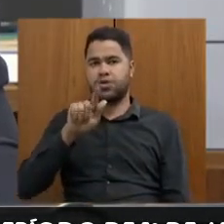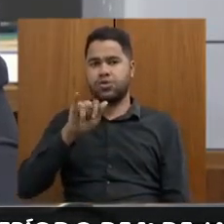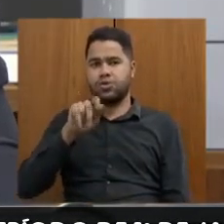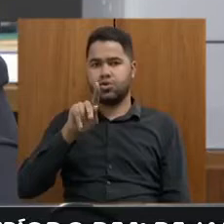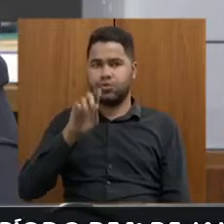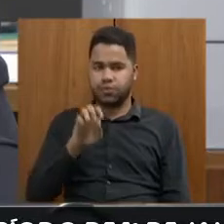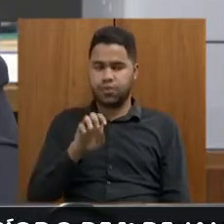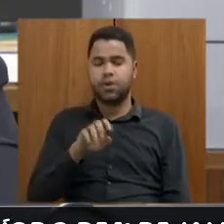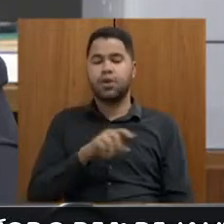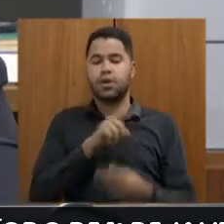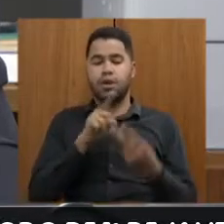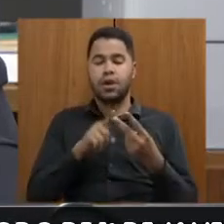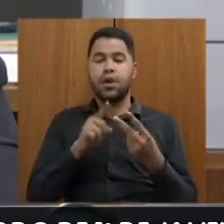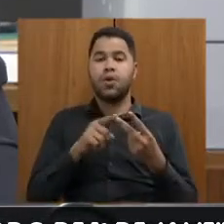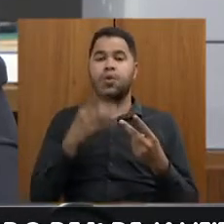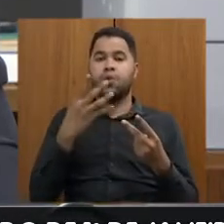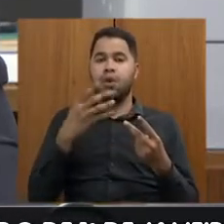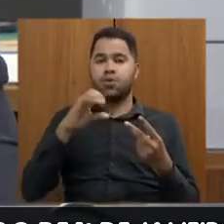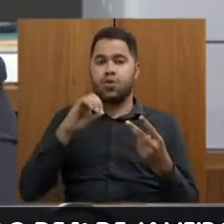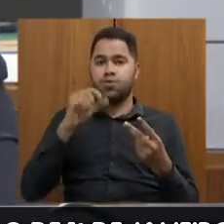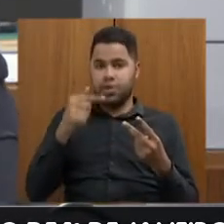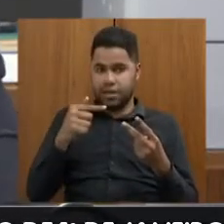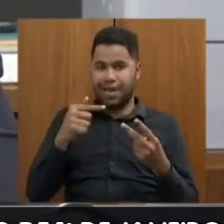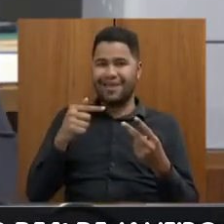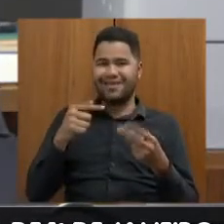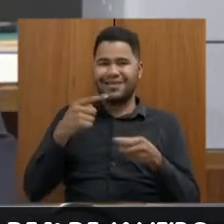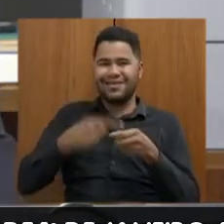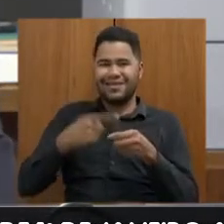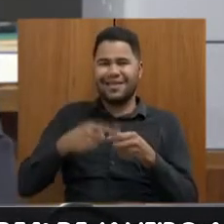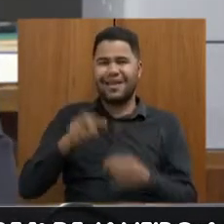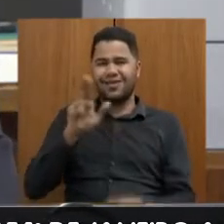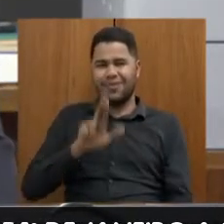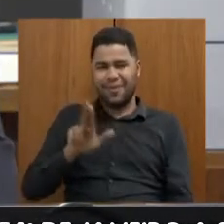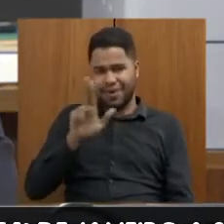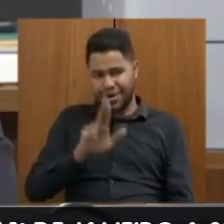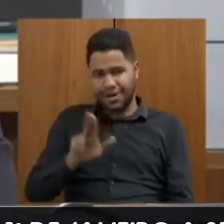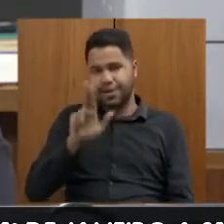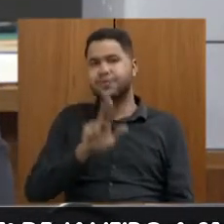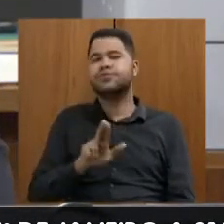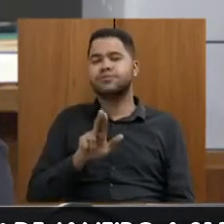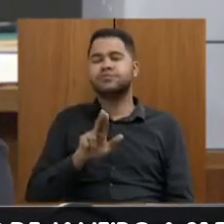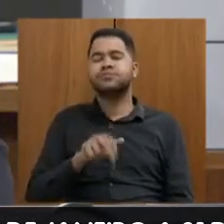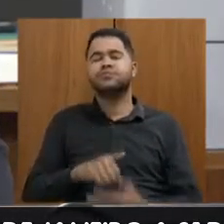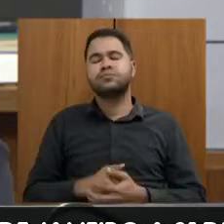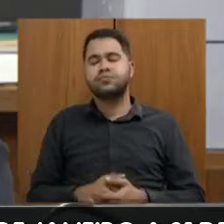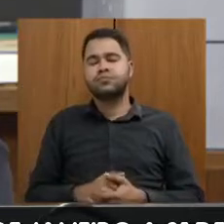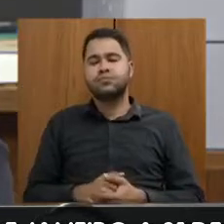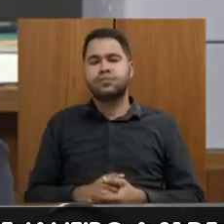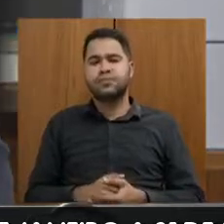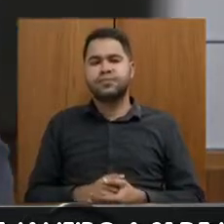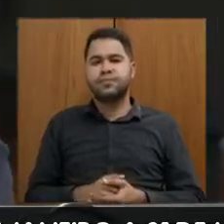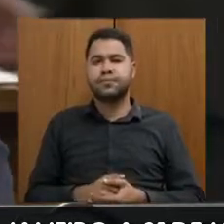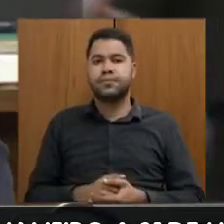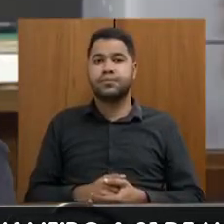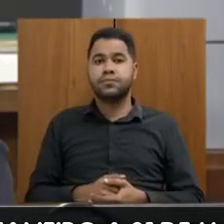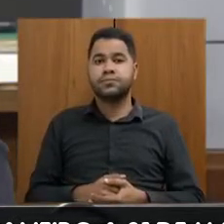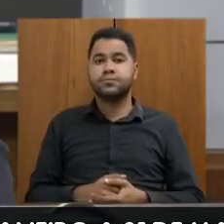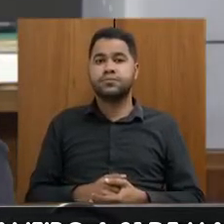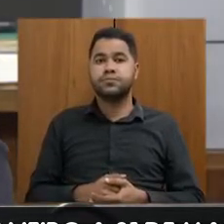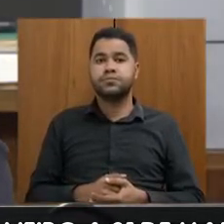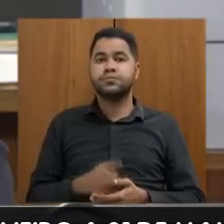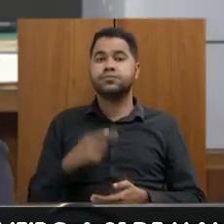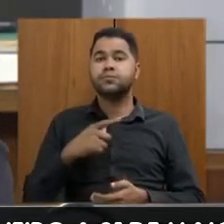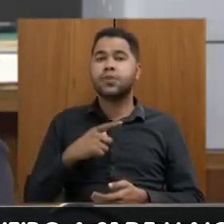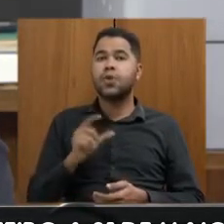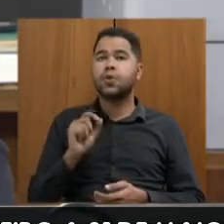497 de Uberlândia a cidade do Prata que tem o nome né